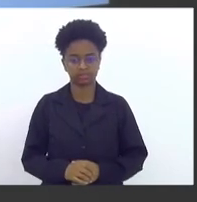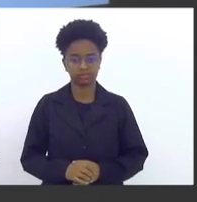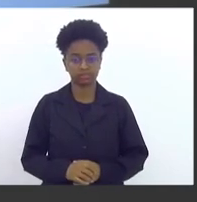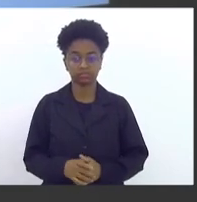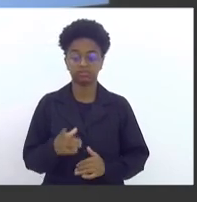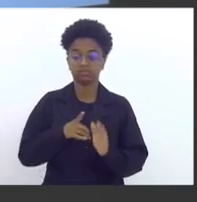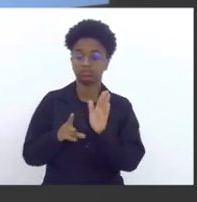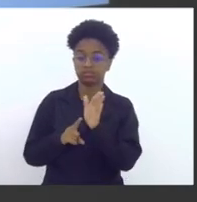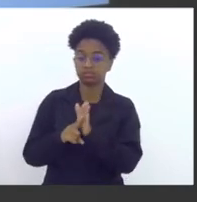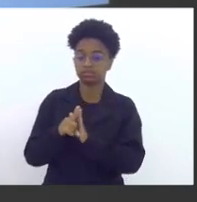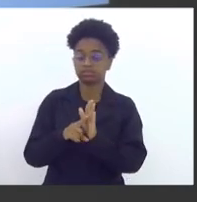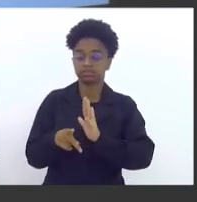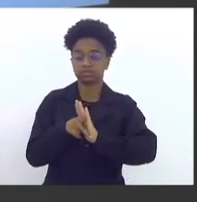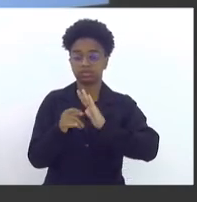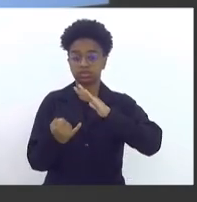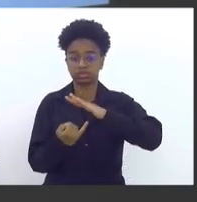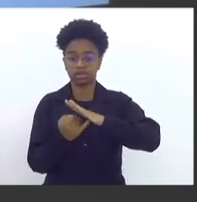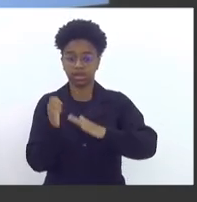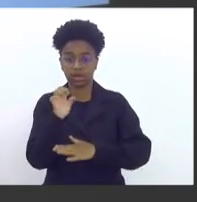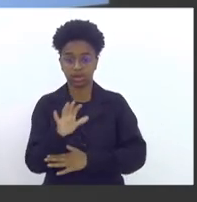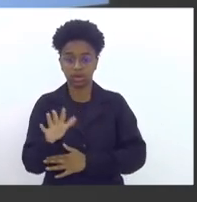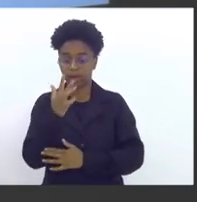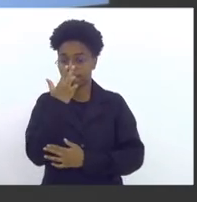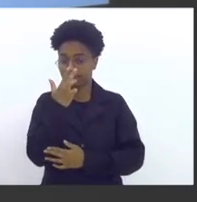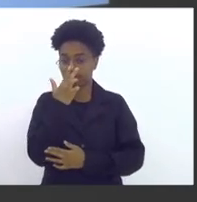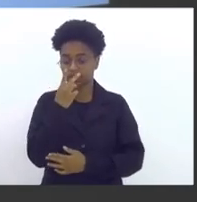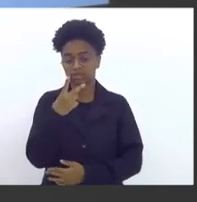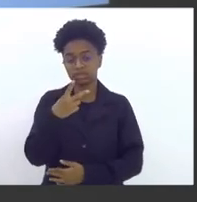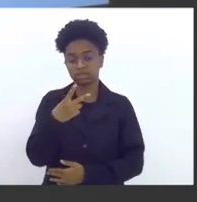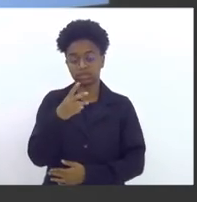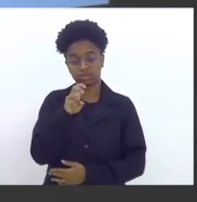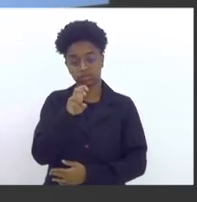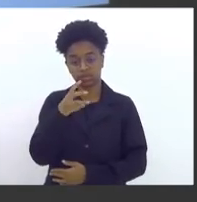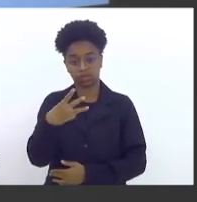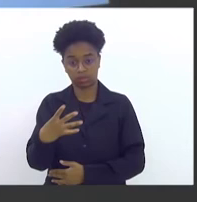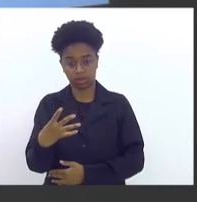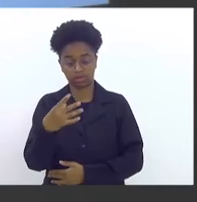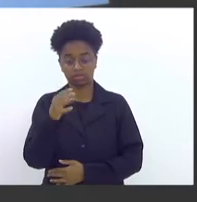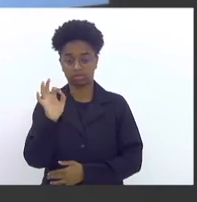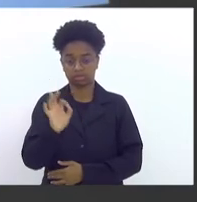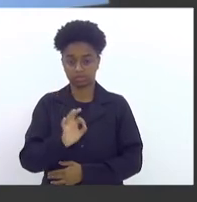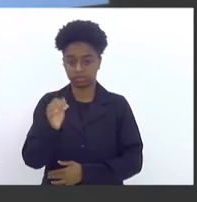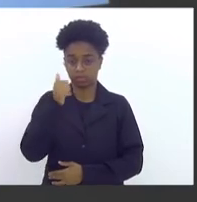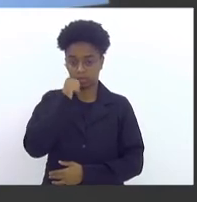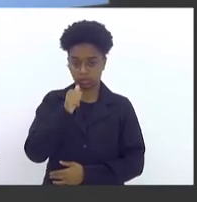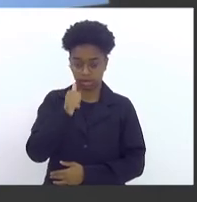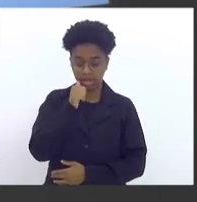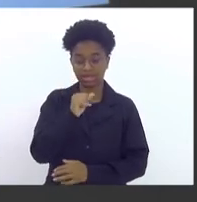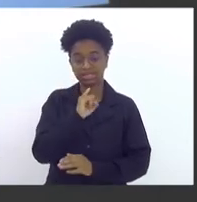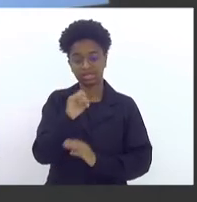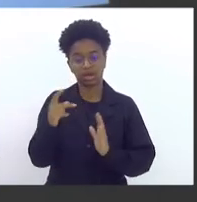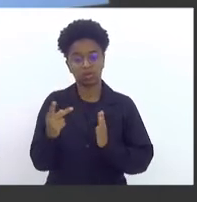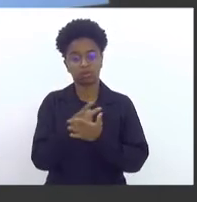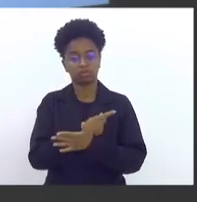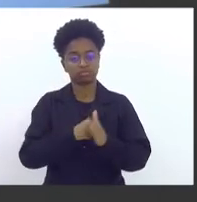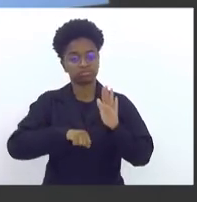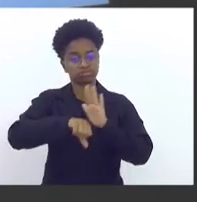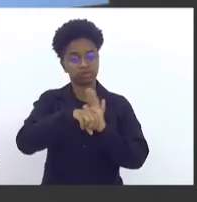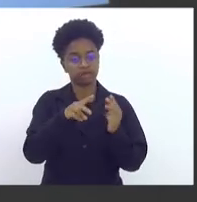pesquisa do Instituto europeu parece que 54% é das mulheres que foram vítimas de um crime virtual